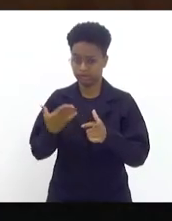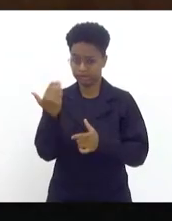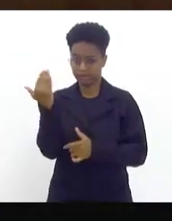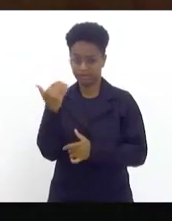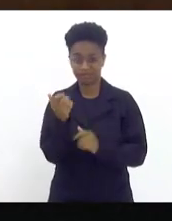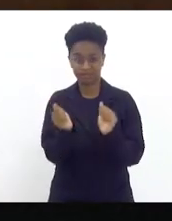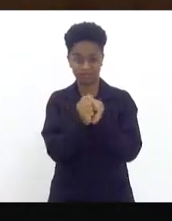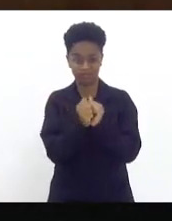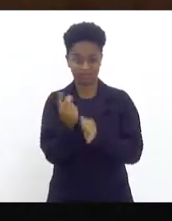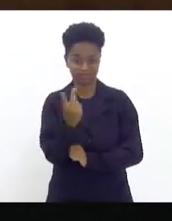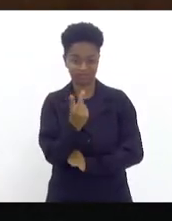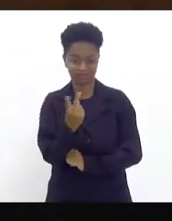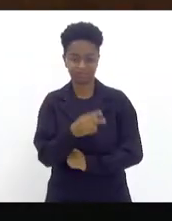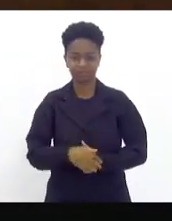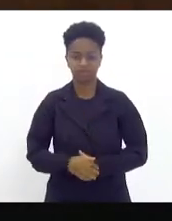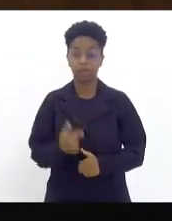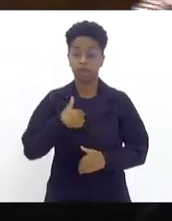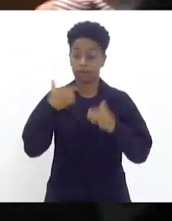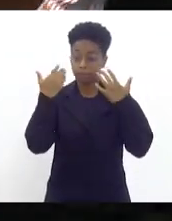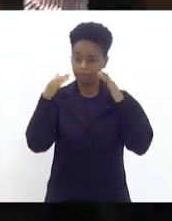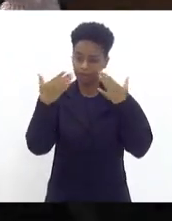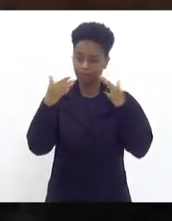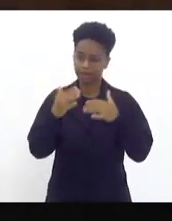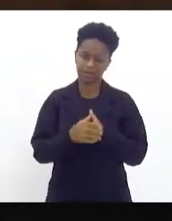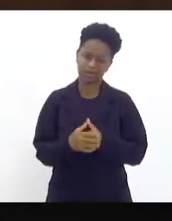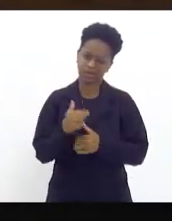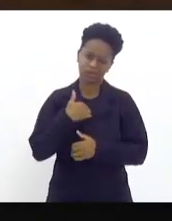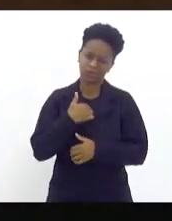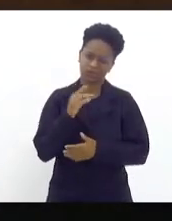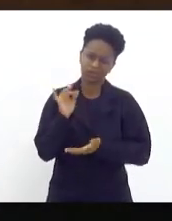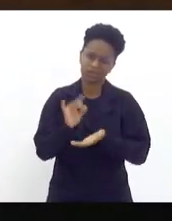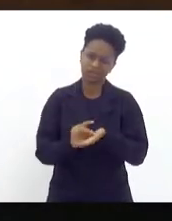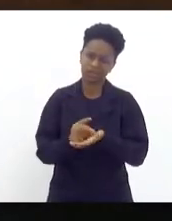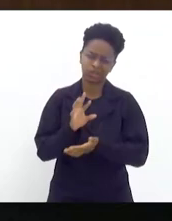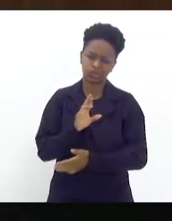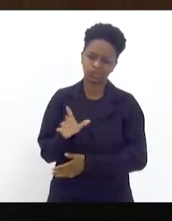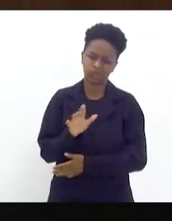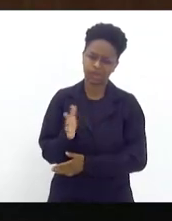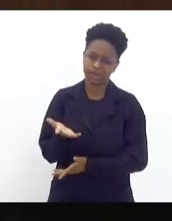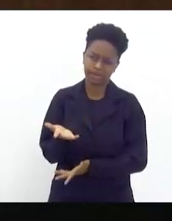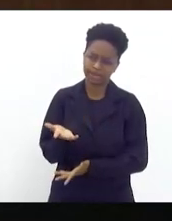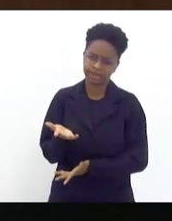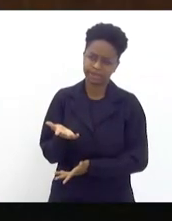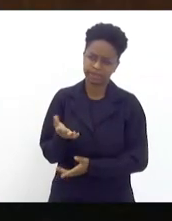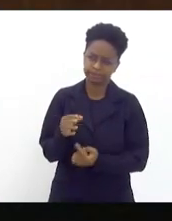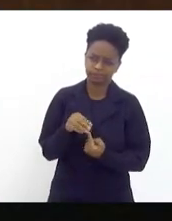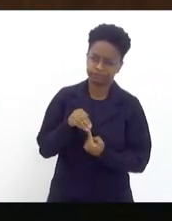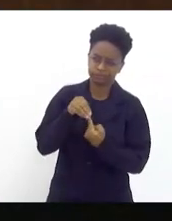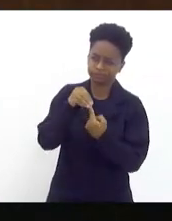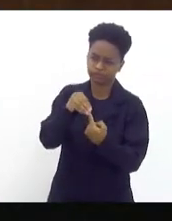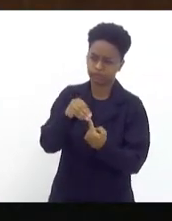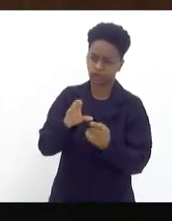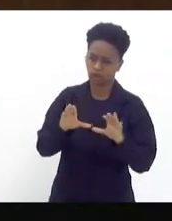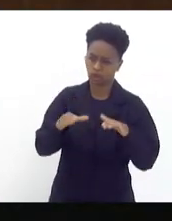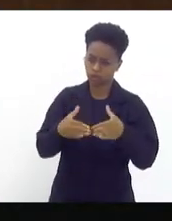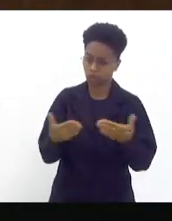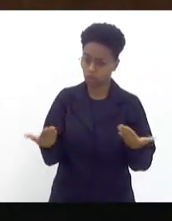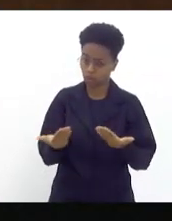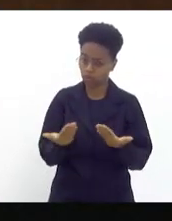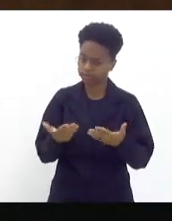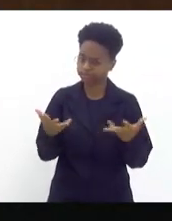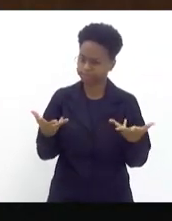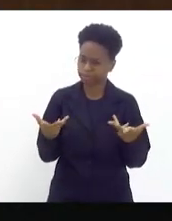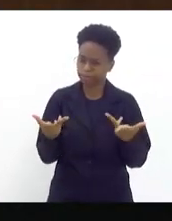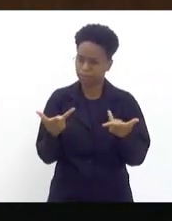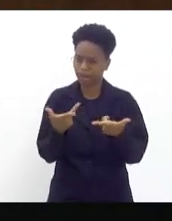dupla aqui eu quero parabenizar eu não sou titular da comissão que hoje fez uma